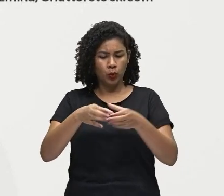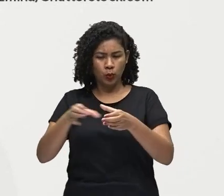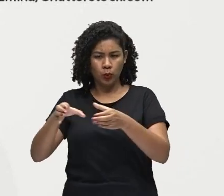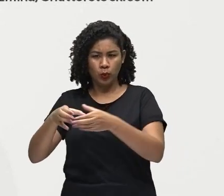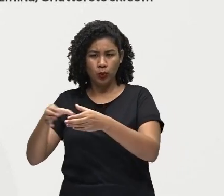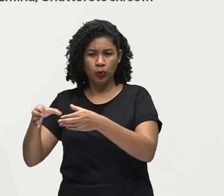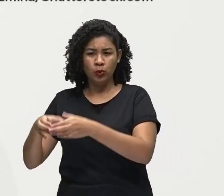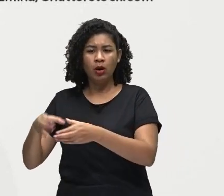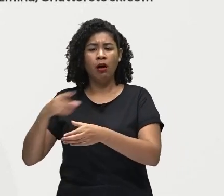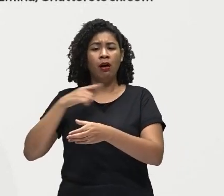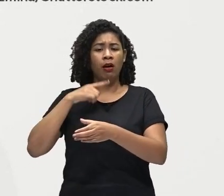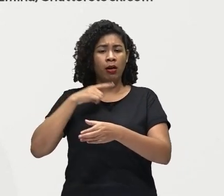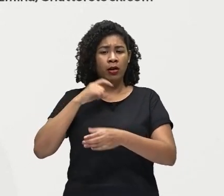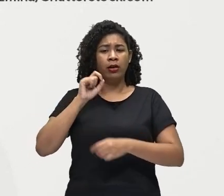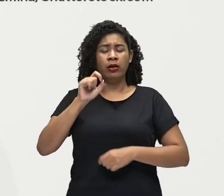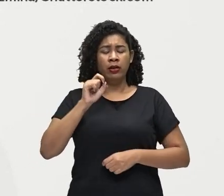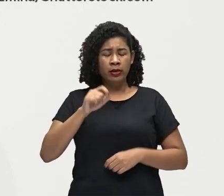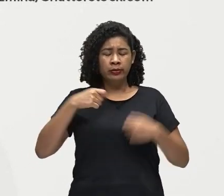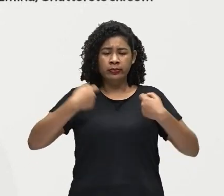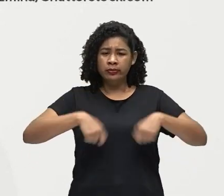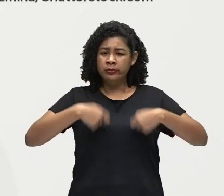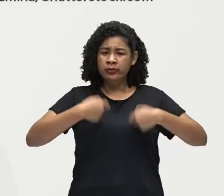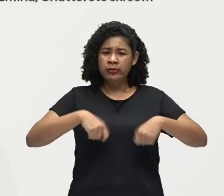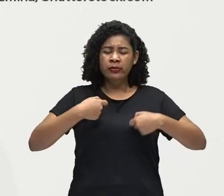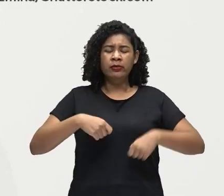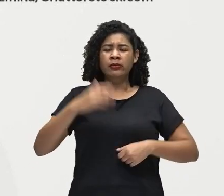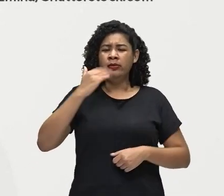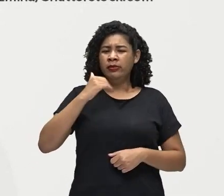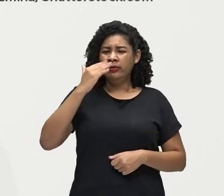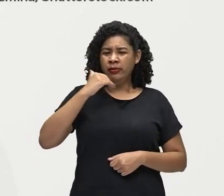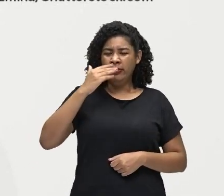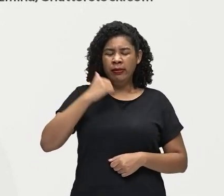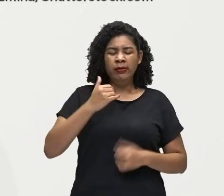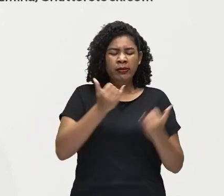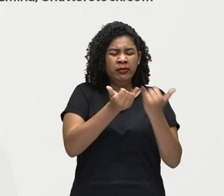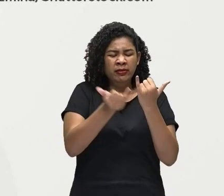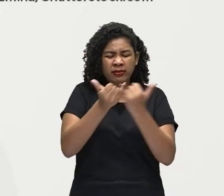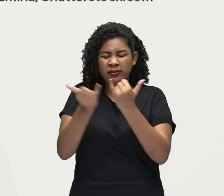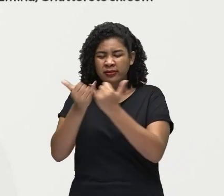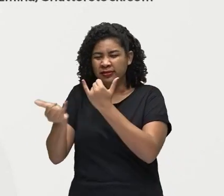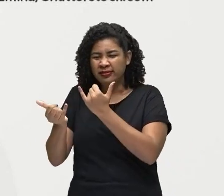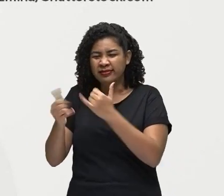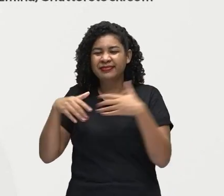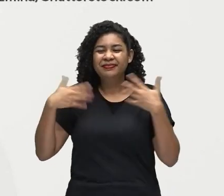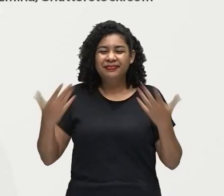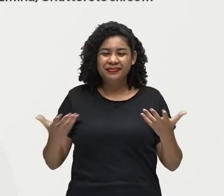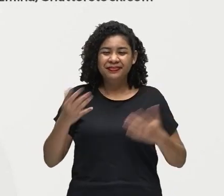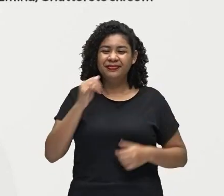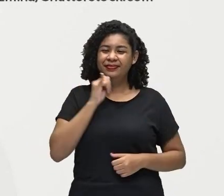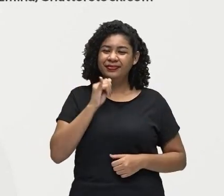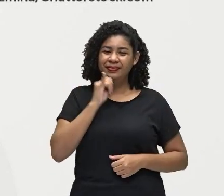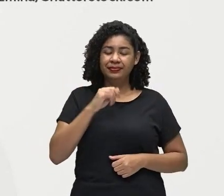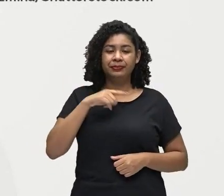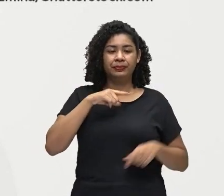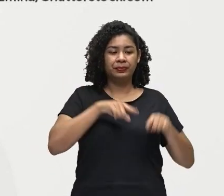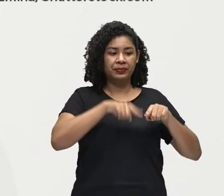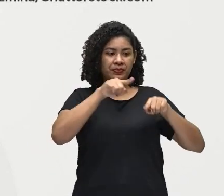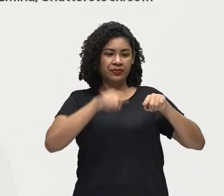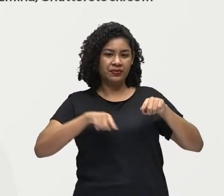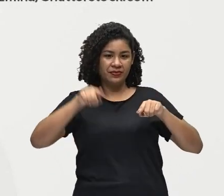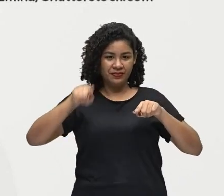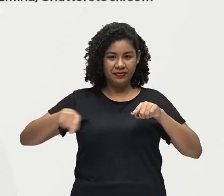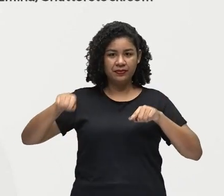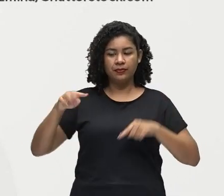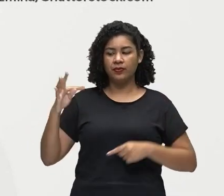alimentar tem organismos com necessidades alimentares em comum, né? Então a gente vai ter ali esses níveis tróficos.